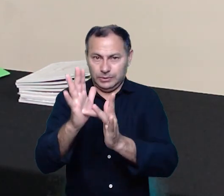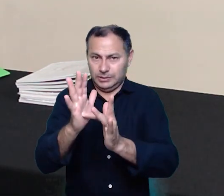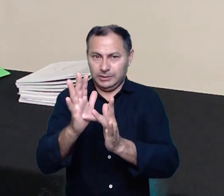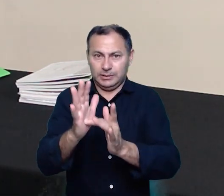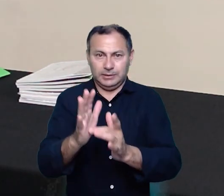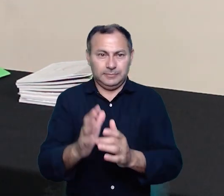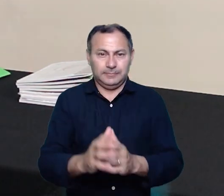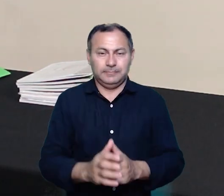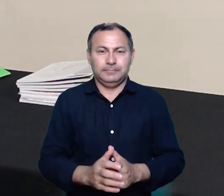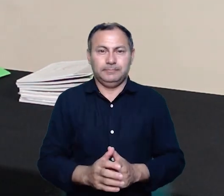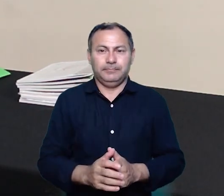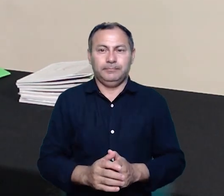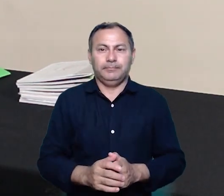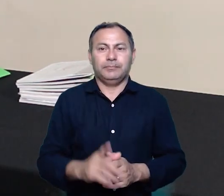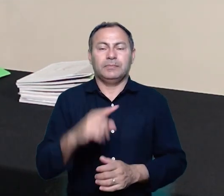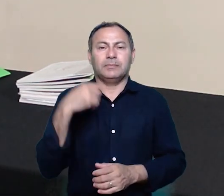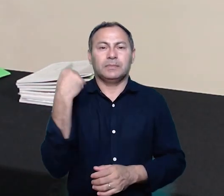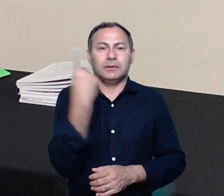de Jesus Cristo.